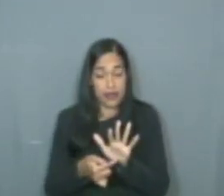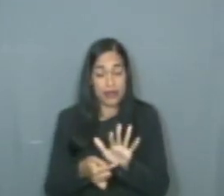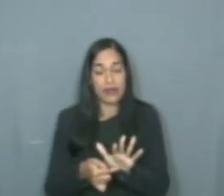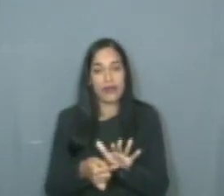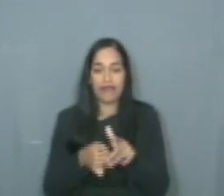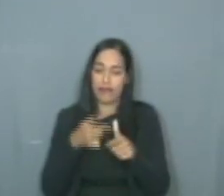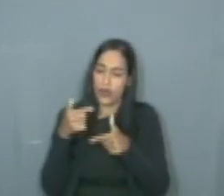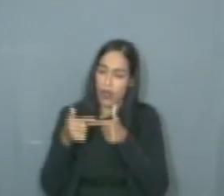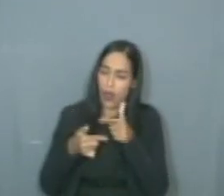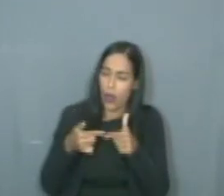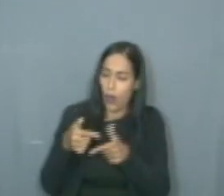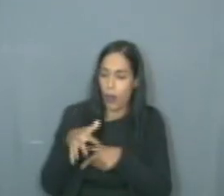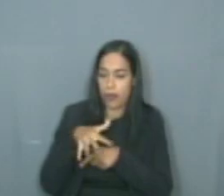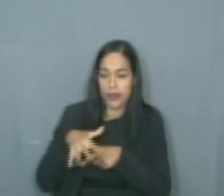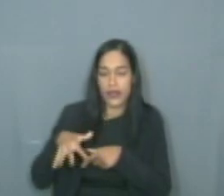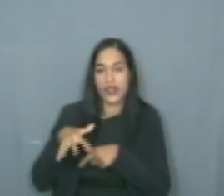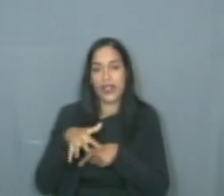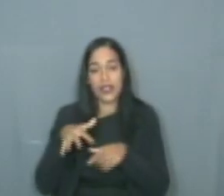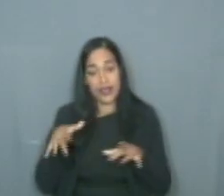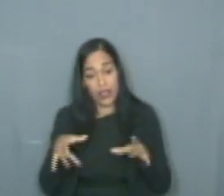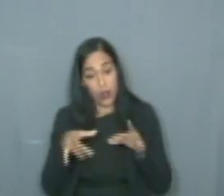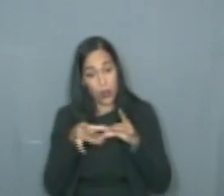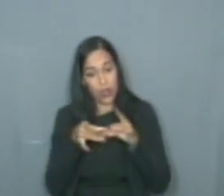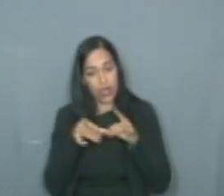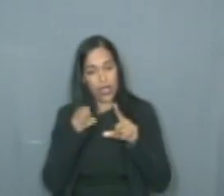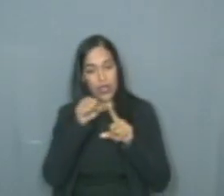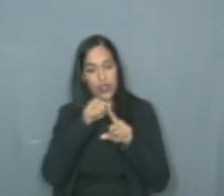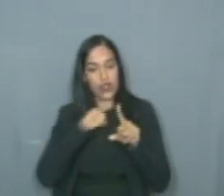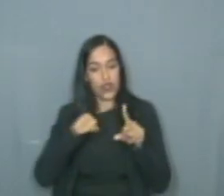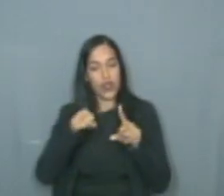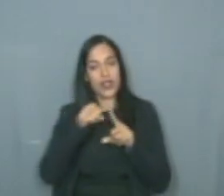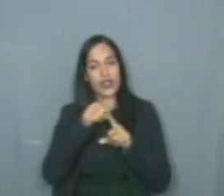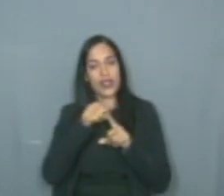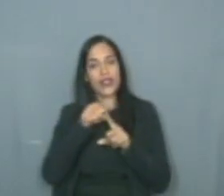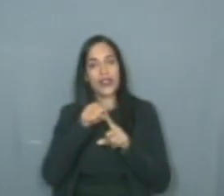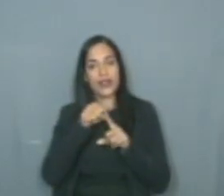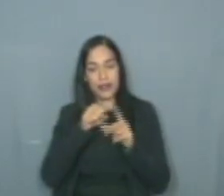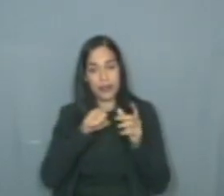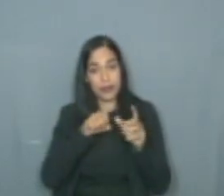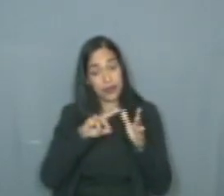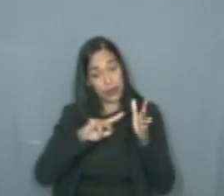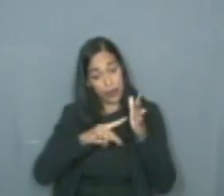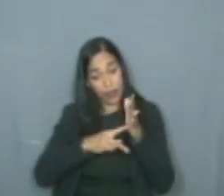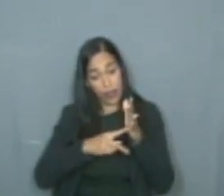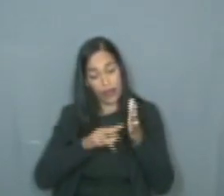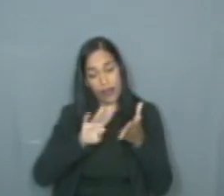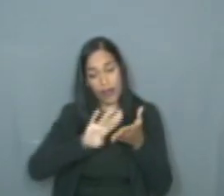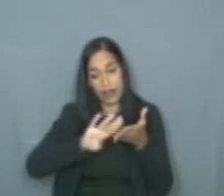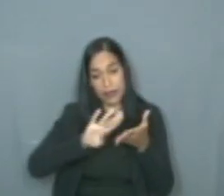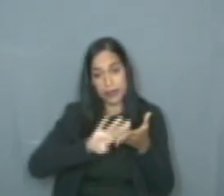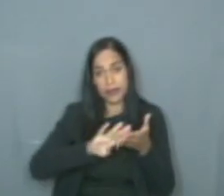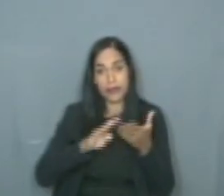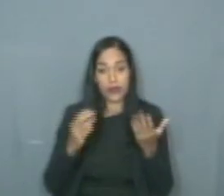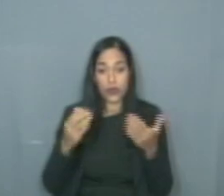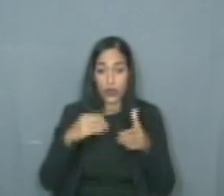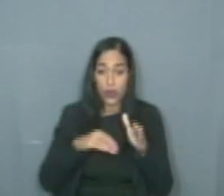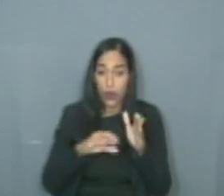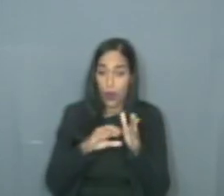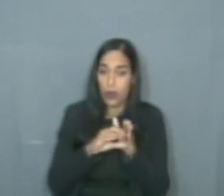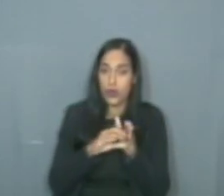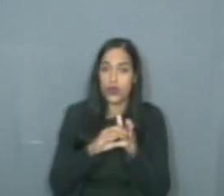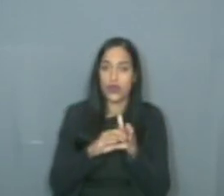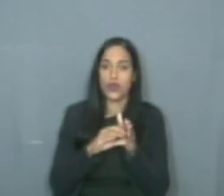se liga à sociedade. Ou seja, o Sindicato dos Bancários, ao fazer um concurso com